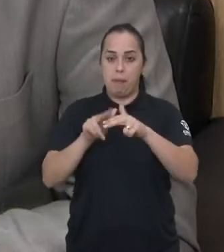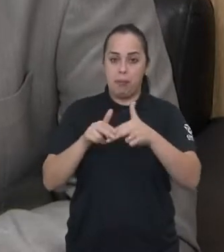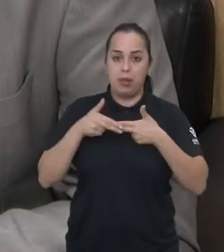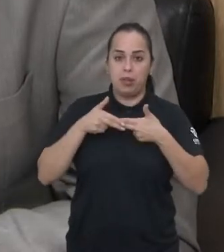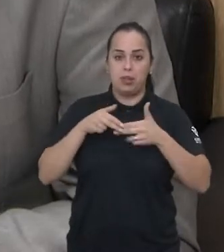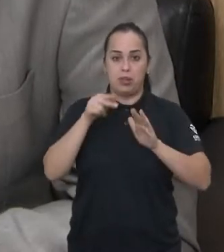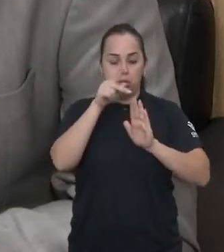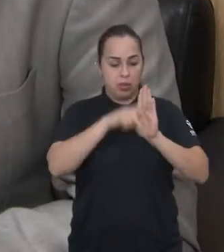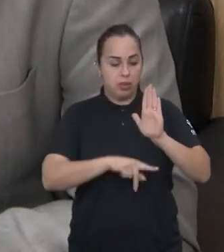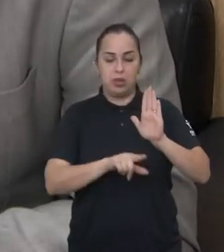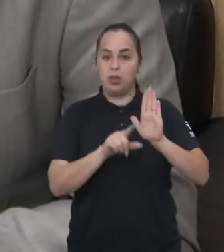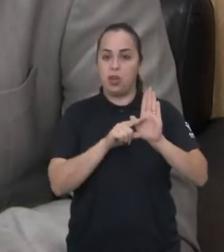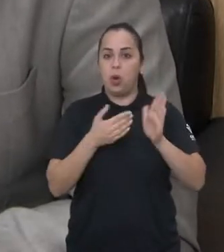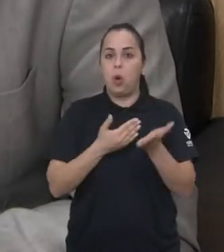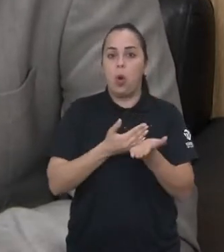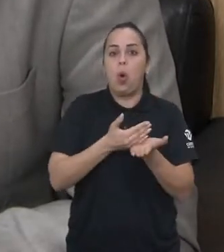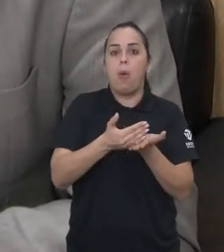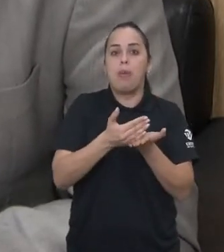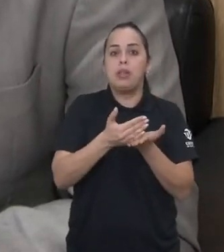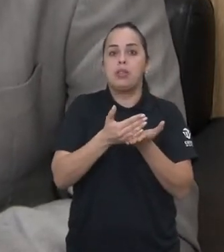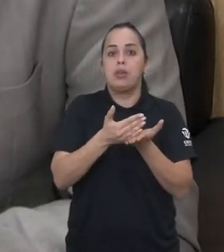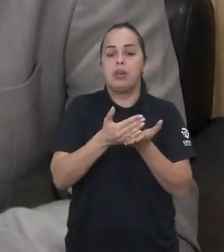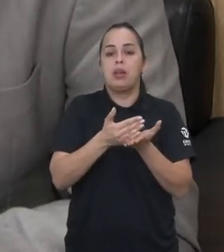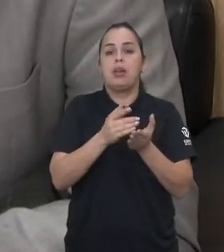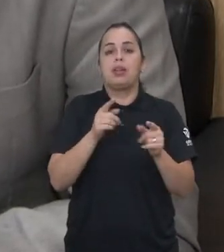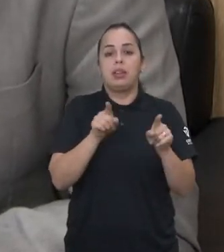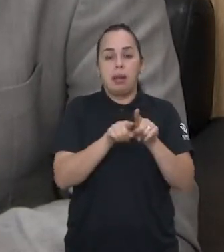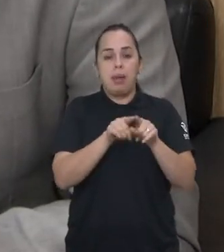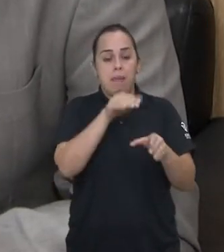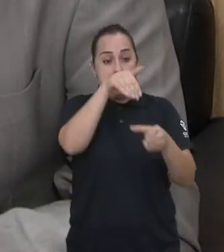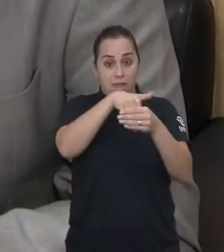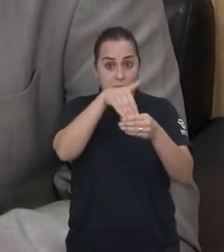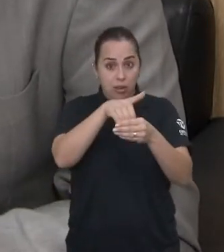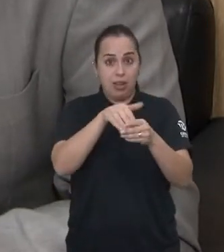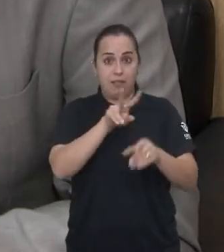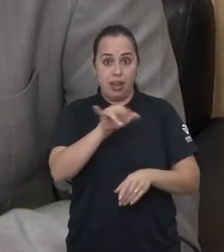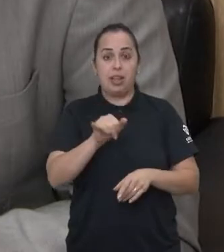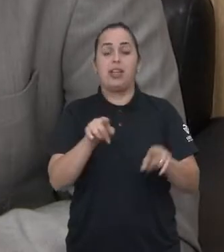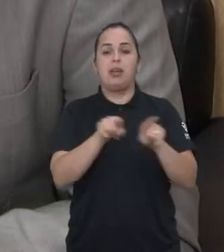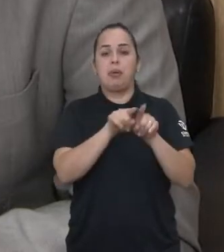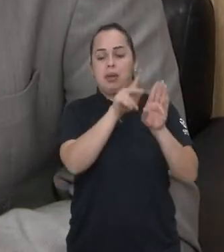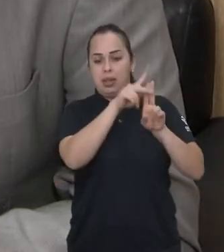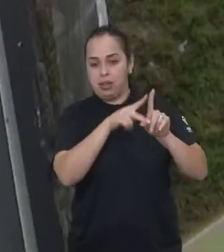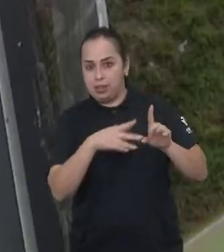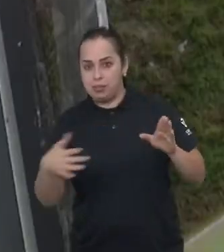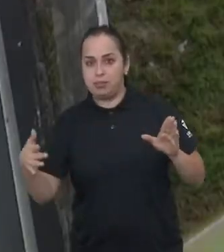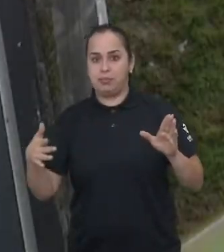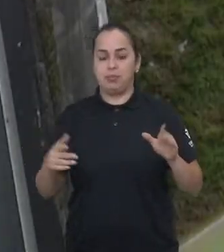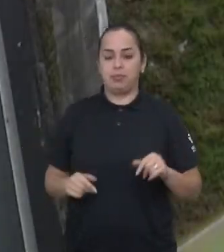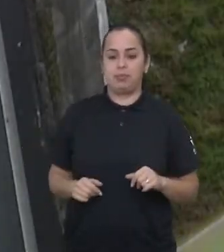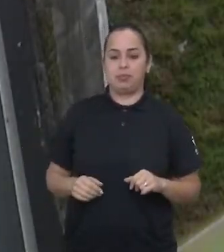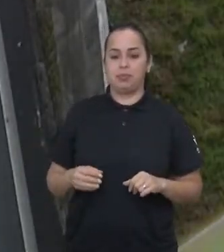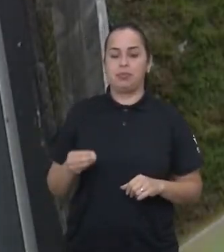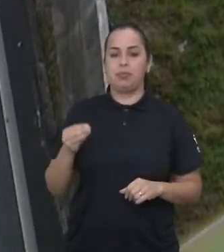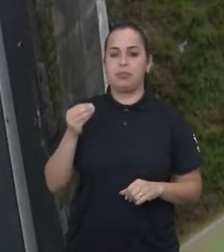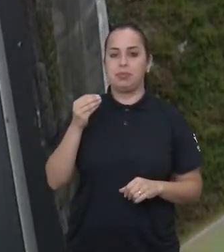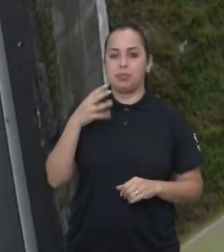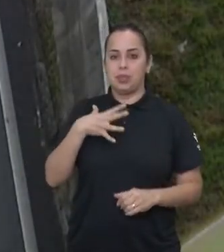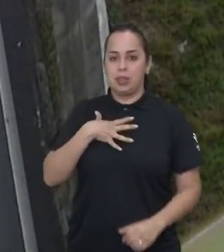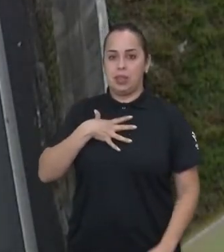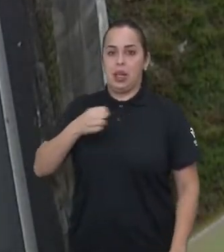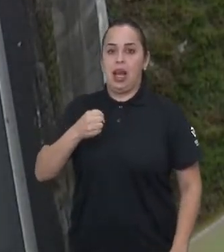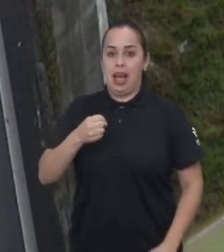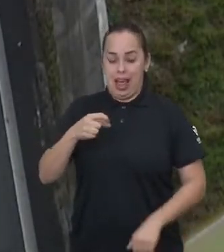por isso o projeto entrou para ver Oi e para tramitar aqui nesta casa a tentativa de